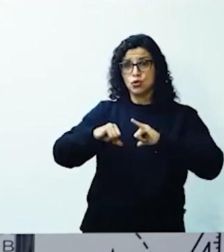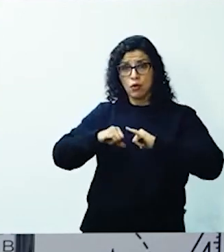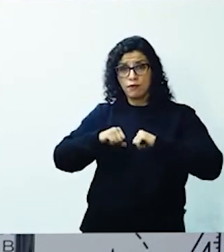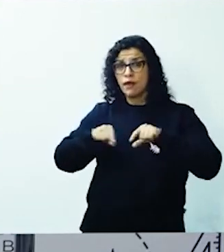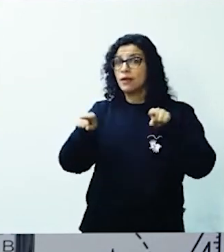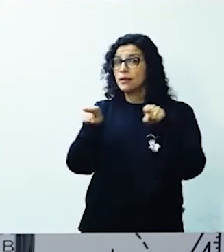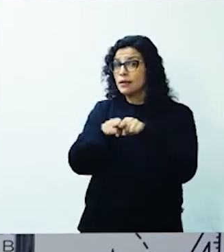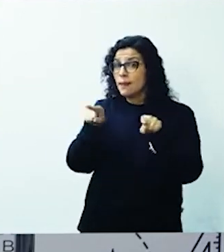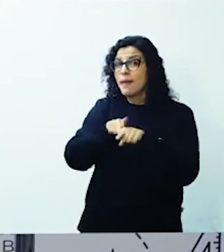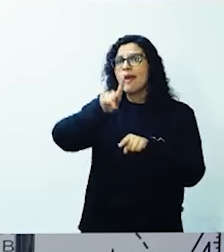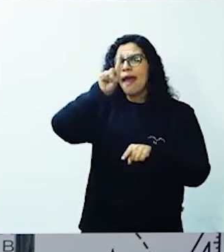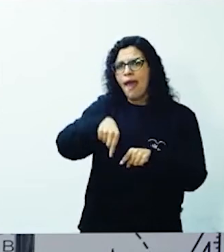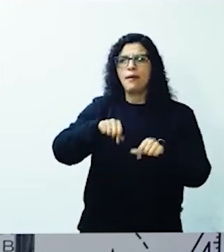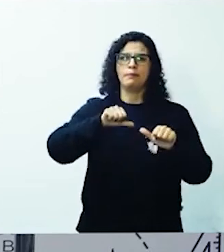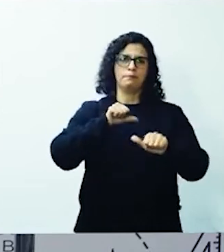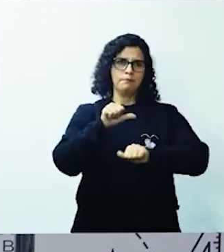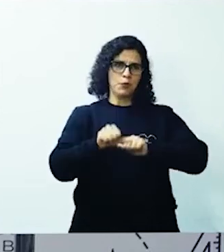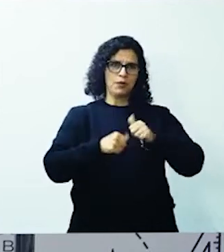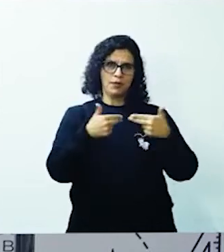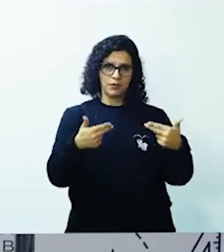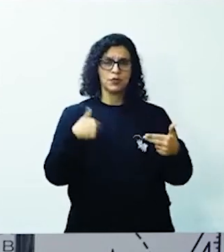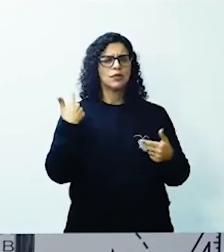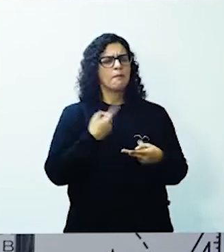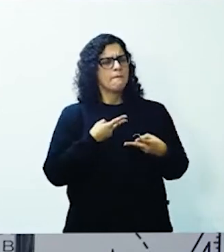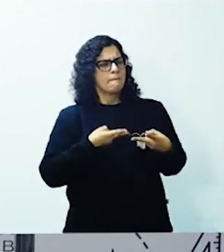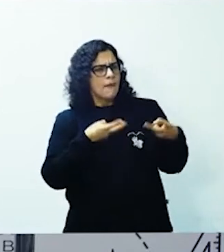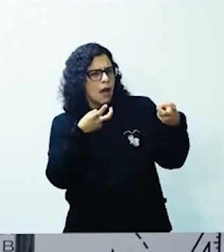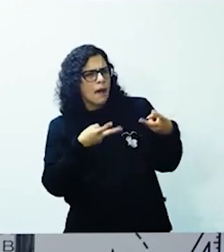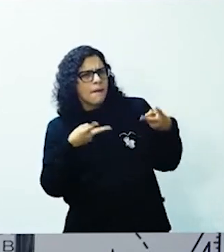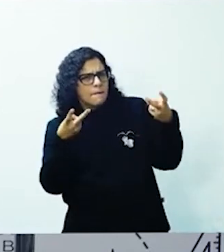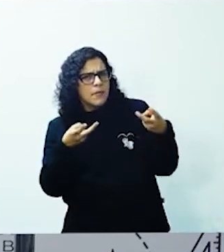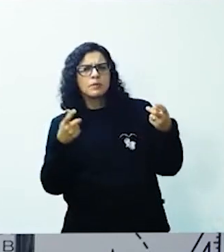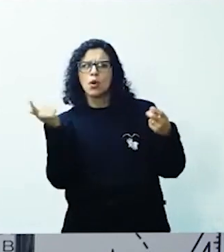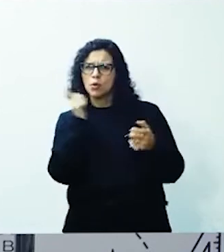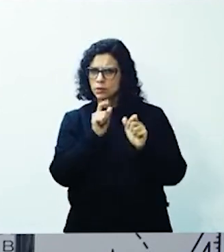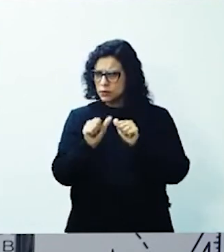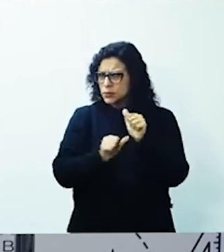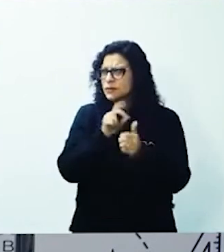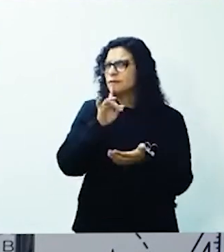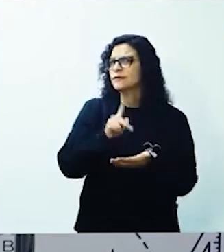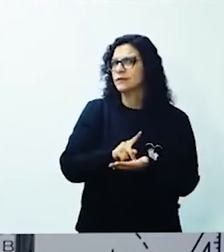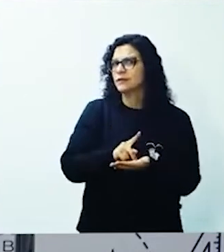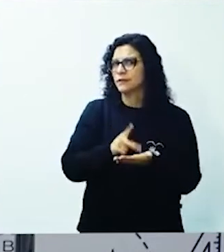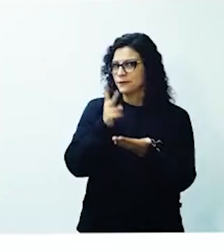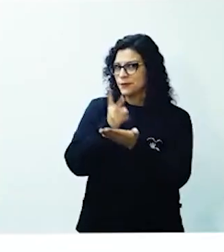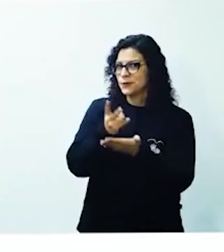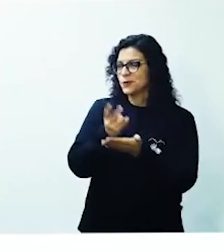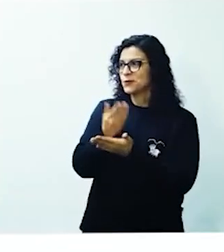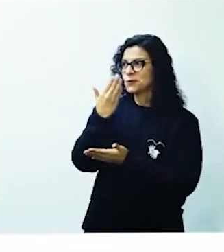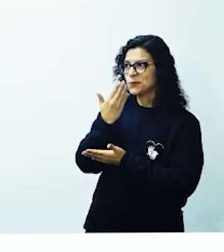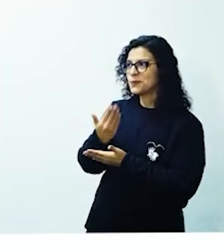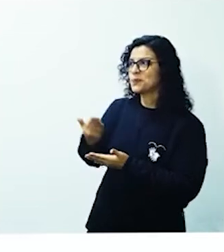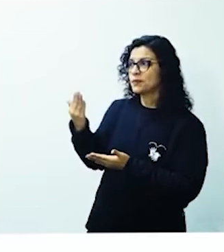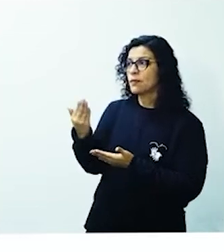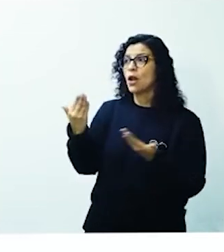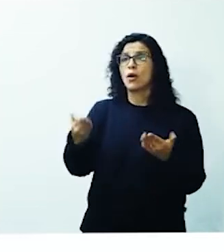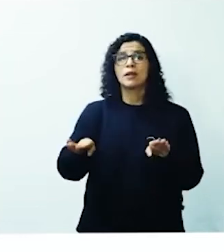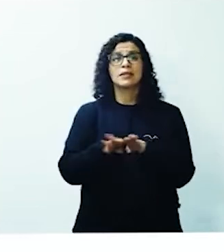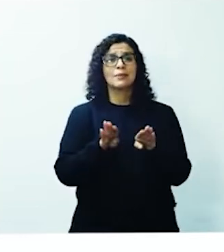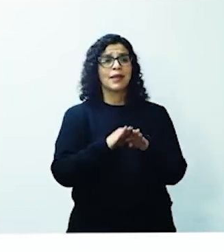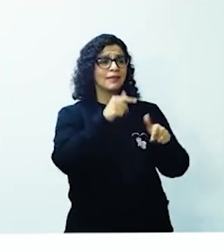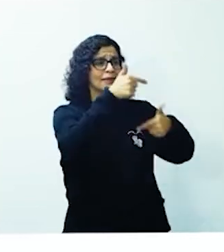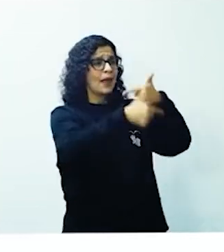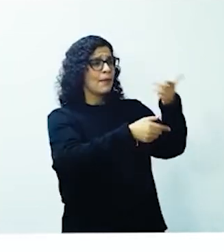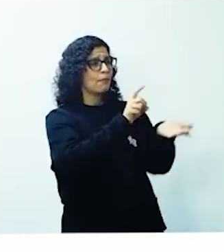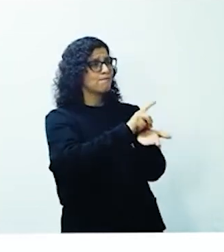a gente tem que observar as coisas para que a gente mude realmente. E vamos continuar. Perder aquele